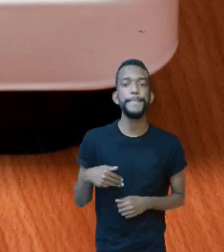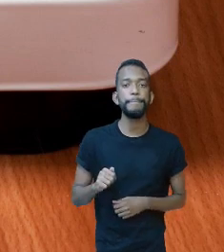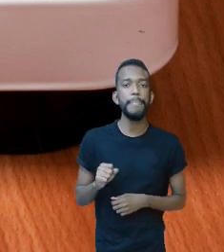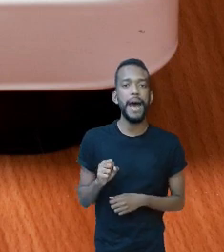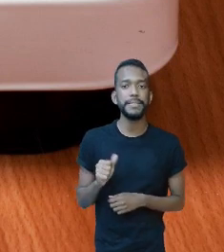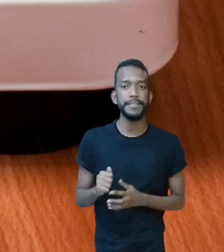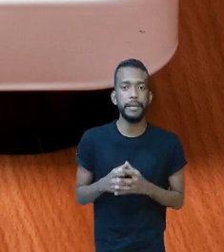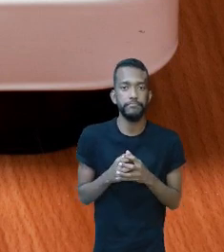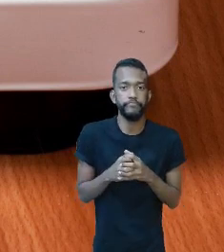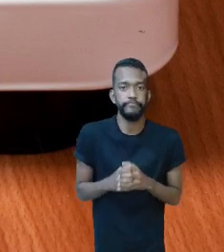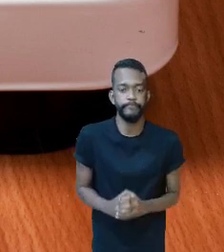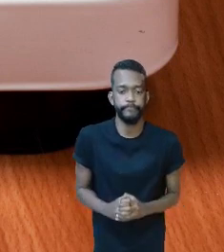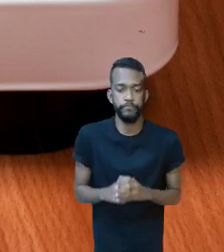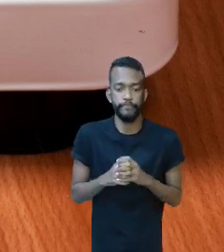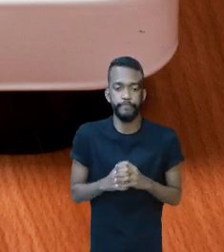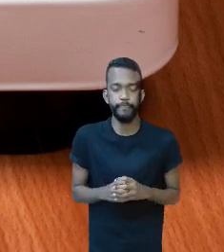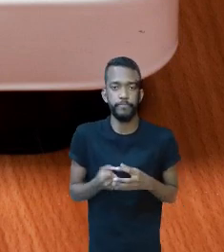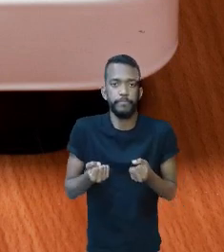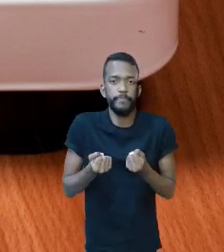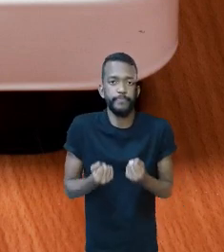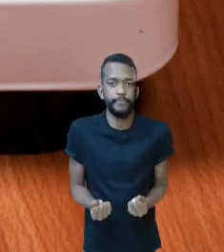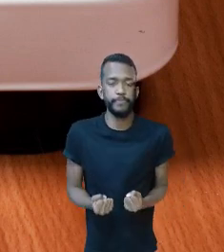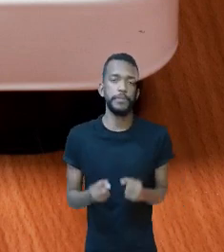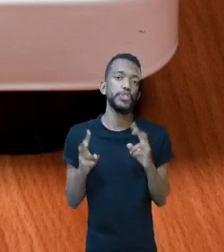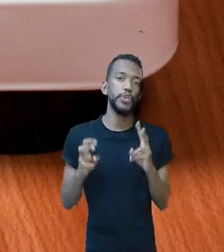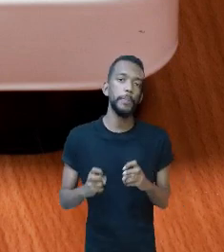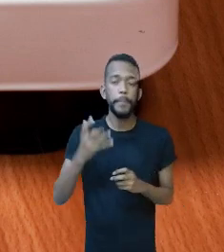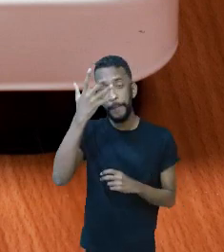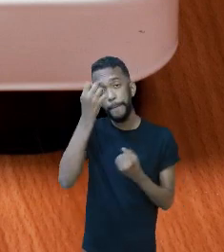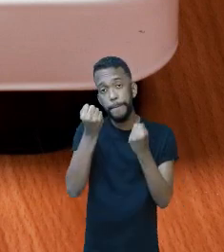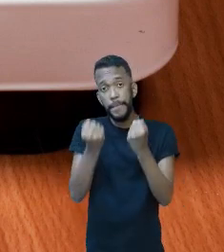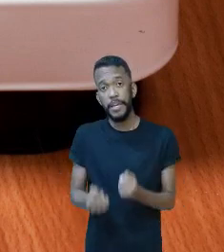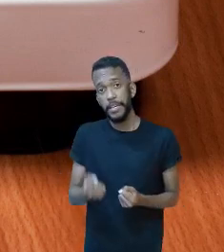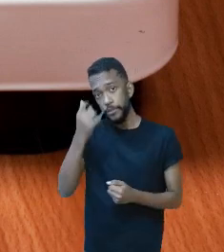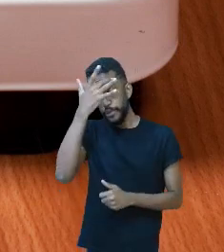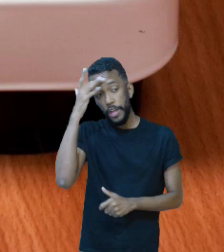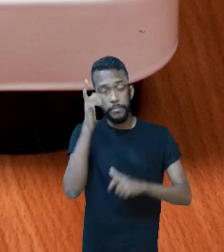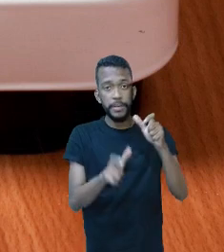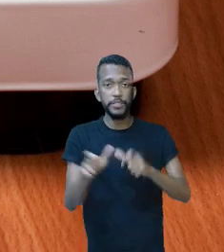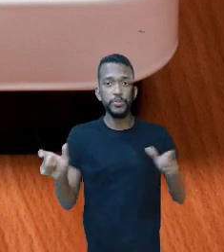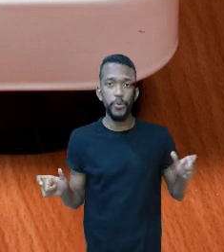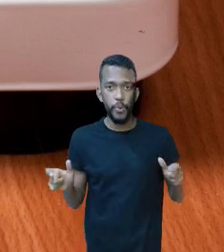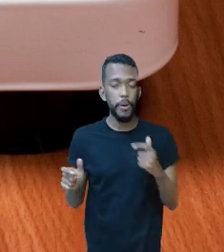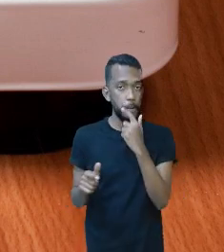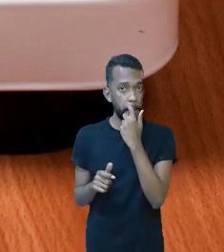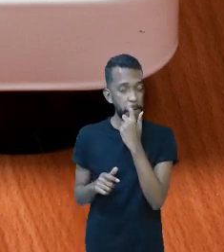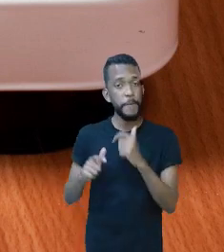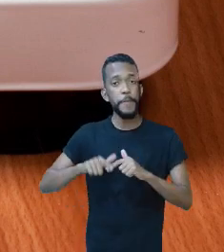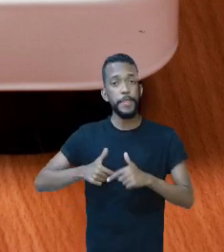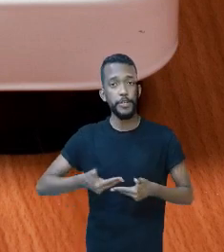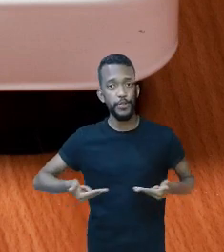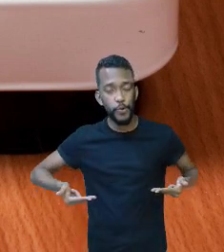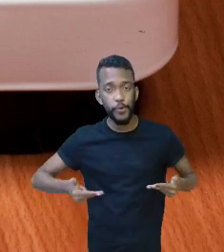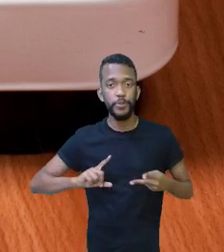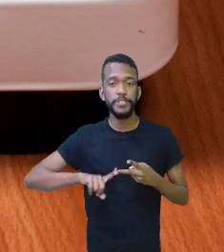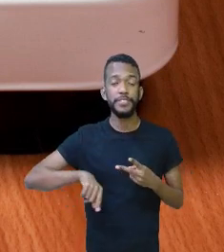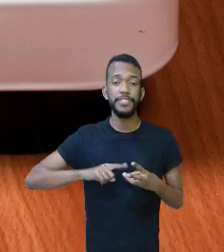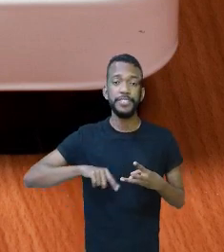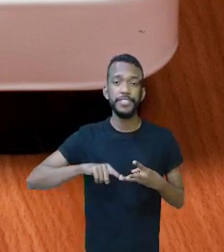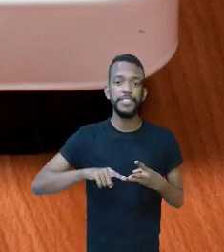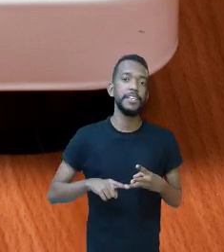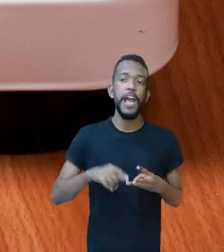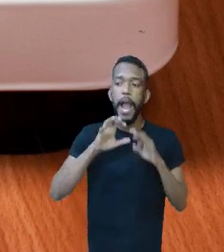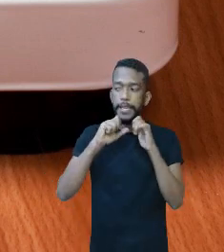de massa, a gente está falando do peso das pessoas, das coisas,